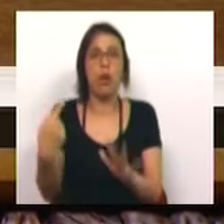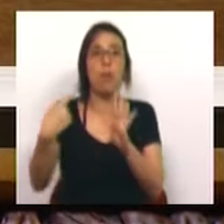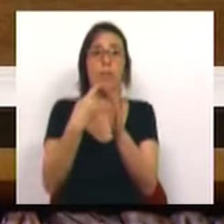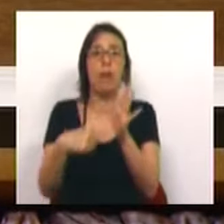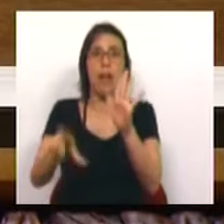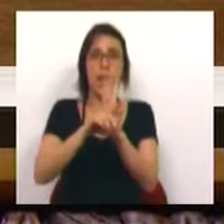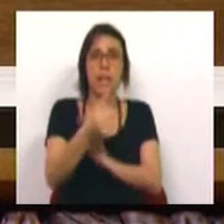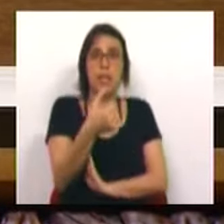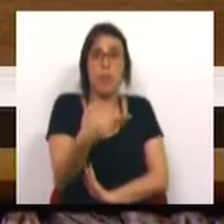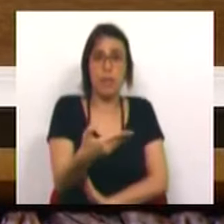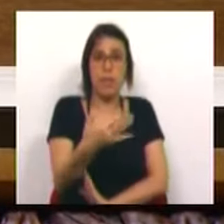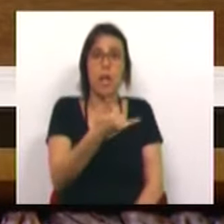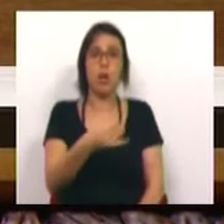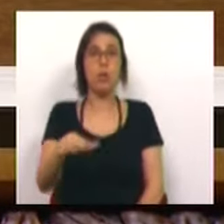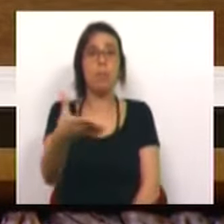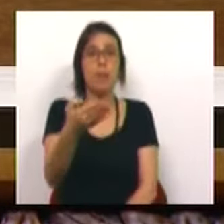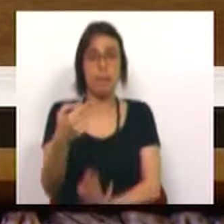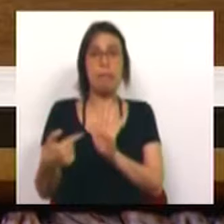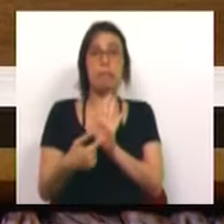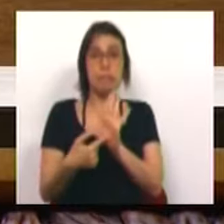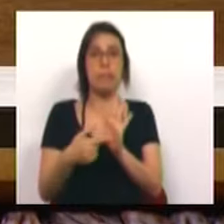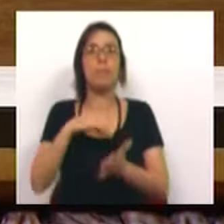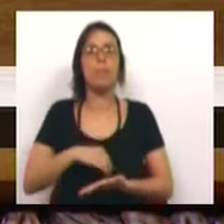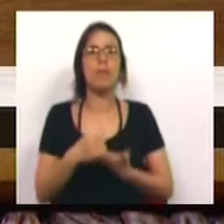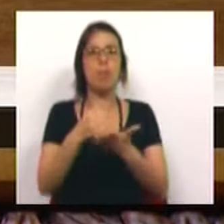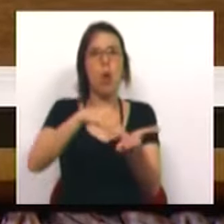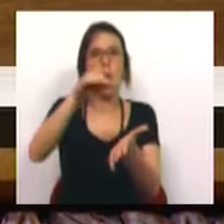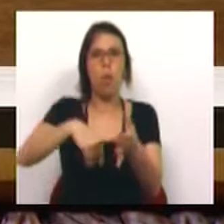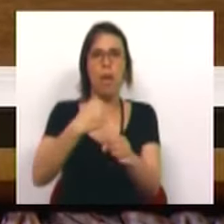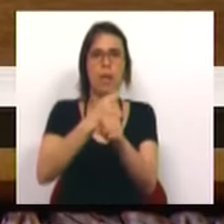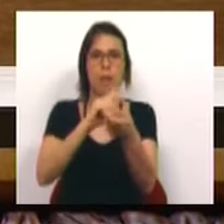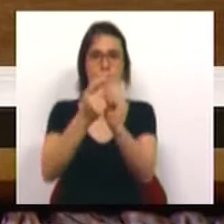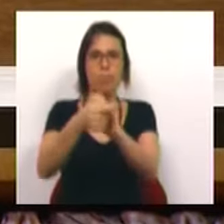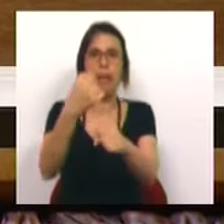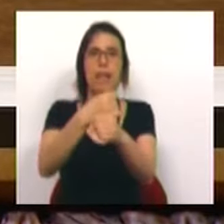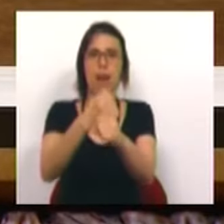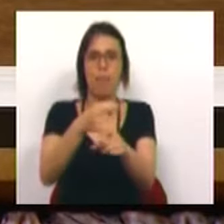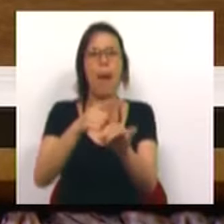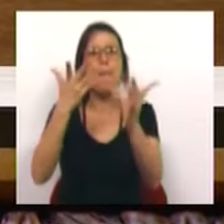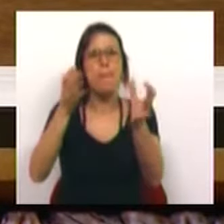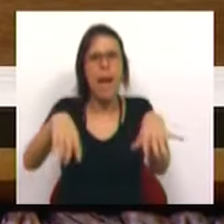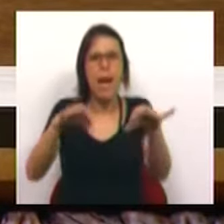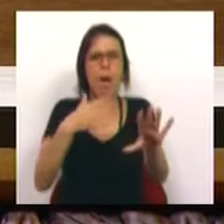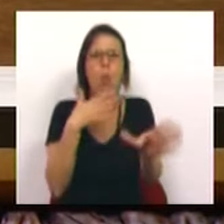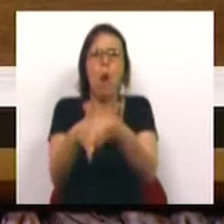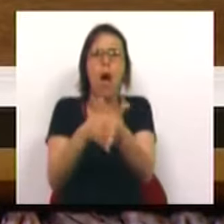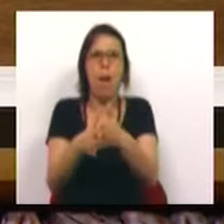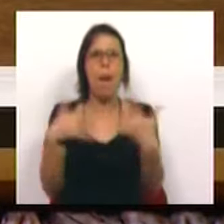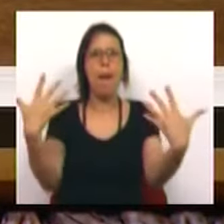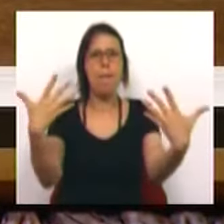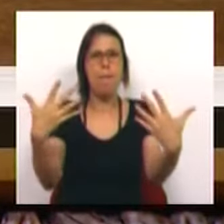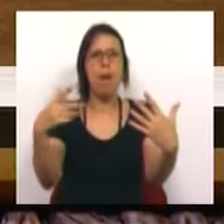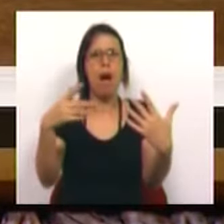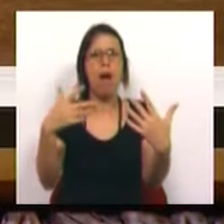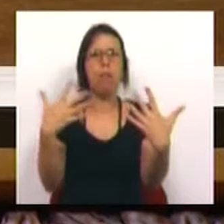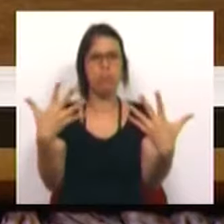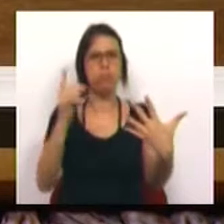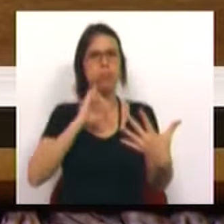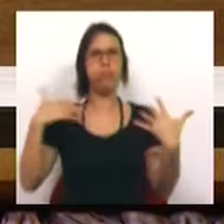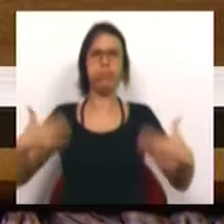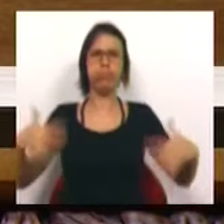da Lei 57 de 2017 de bolsas a contratos de trabalho. É preciso acabar com a exploração de mão de obra